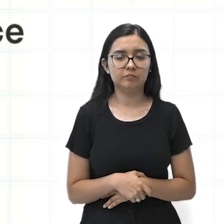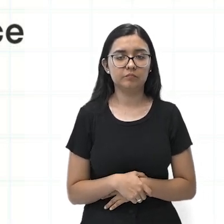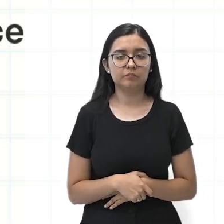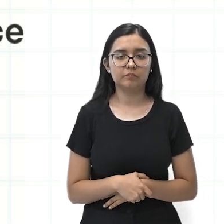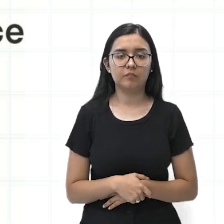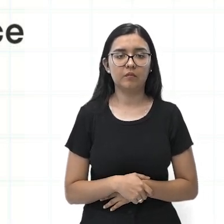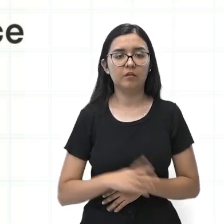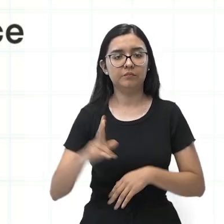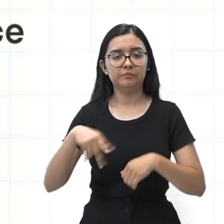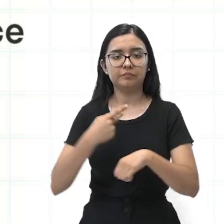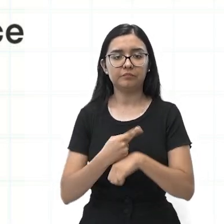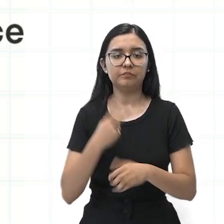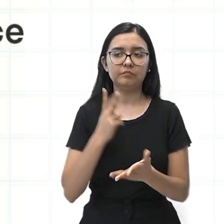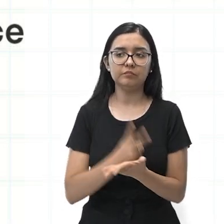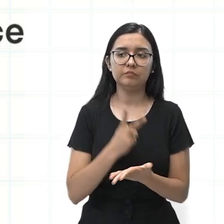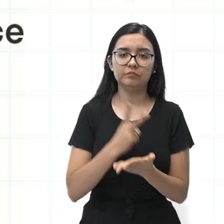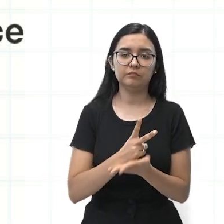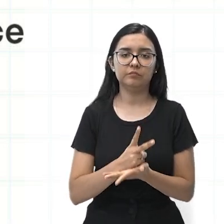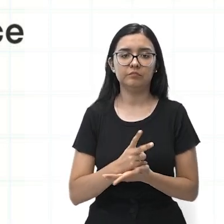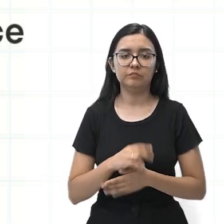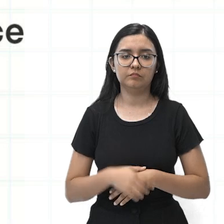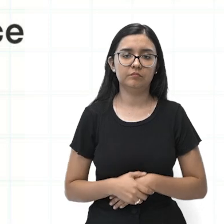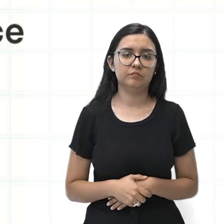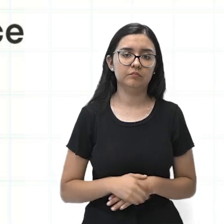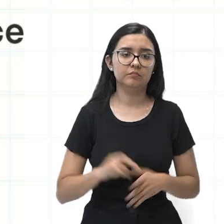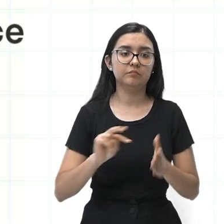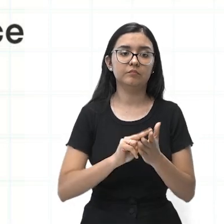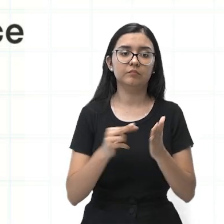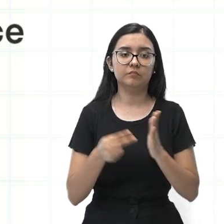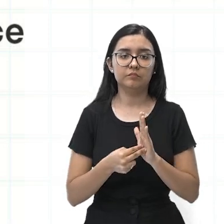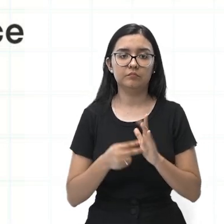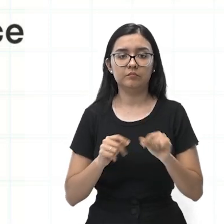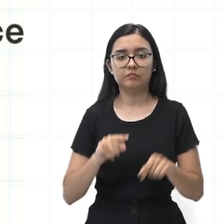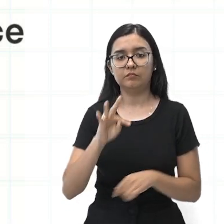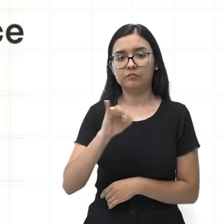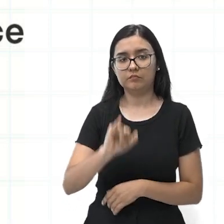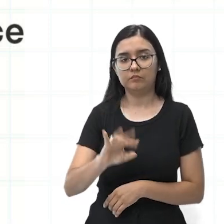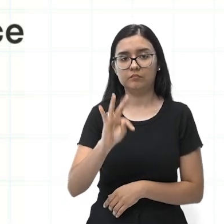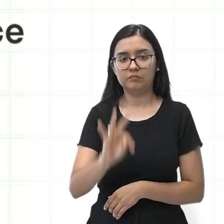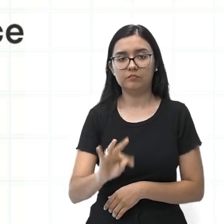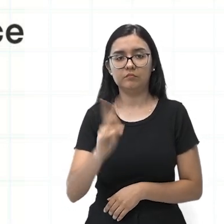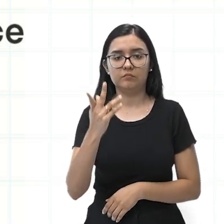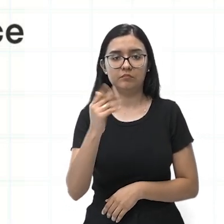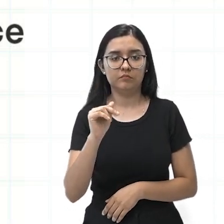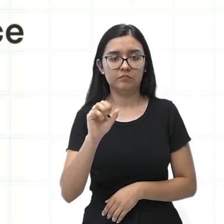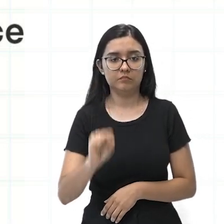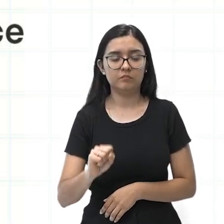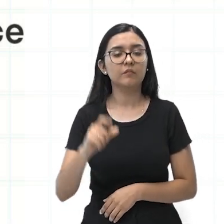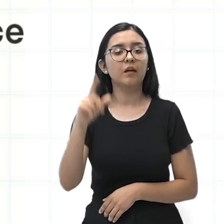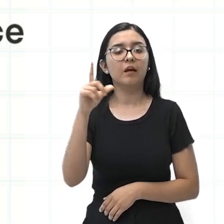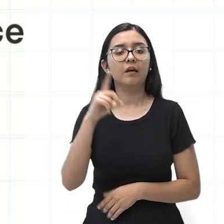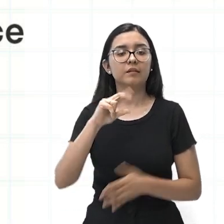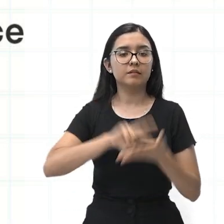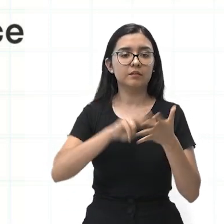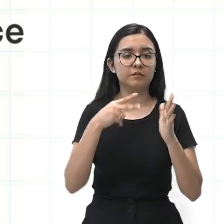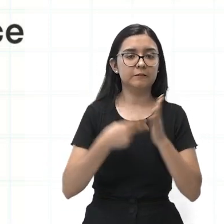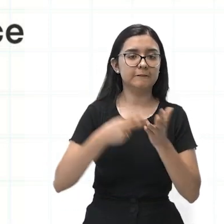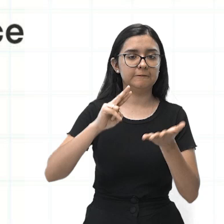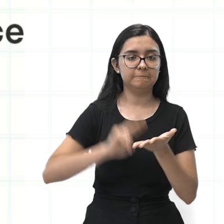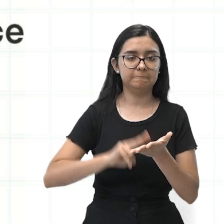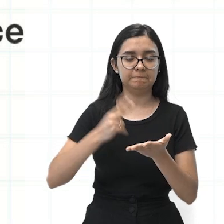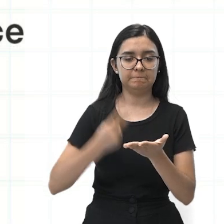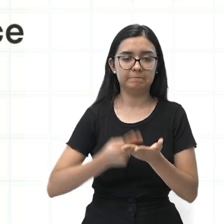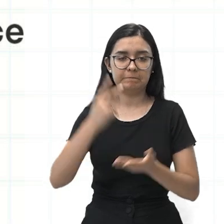nice. Depois a gente continua, tá? Então, it has quer dizer tem. It has tem. Ela tem, né? A escola tem. O verbo